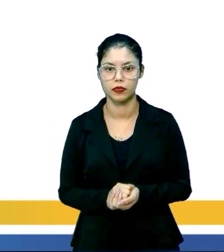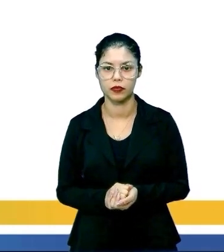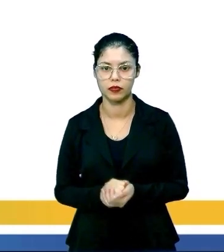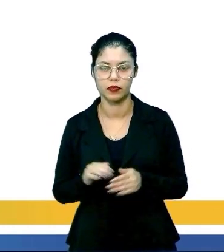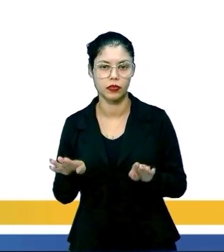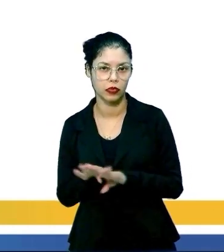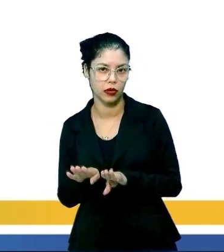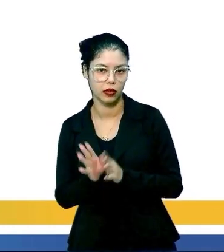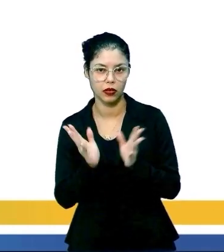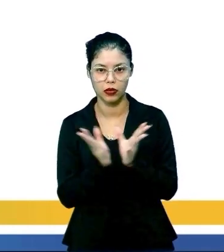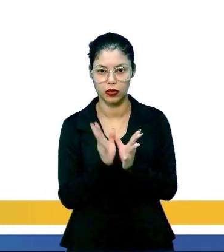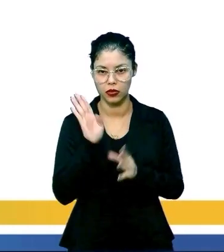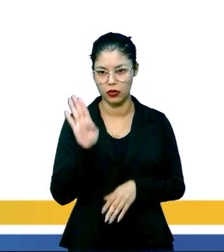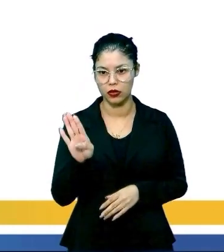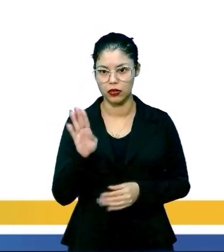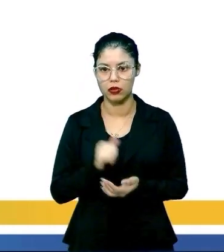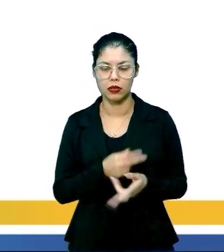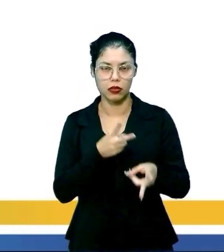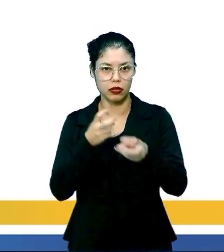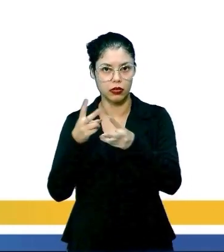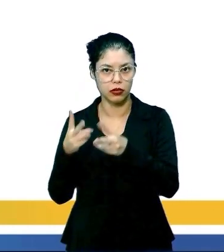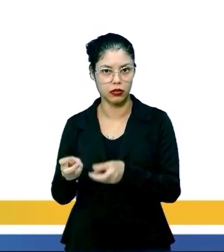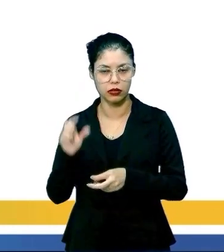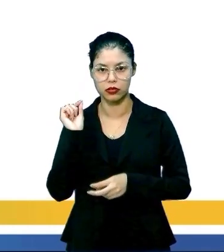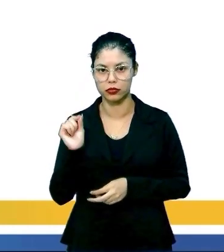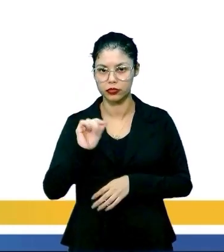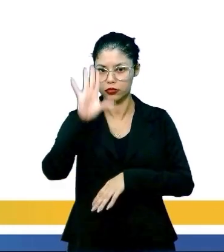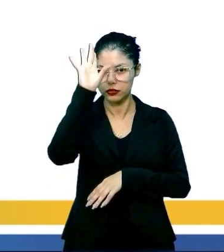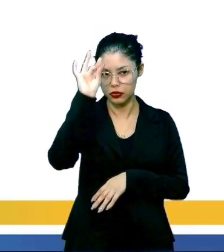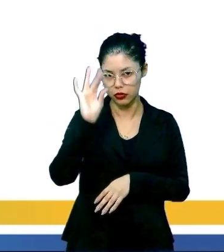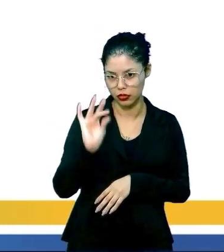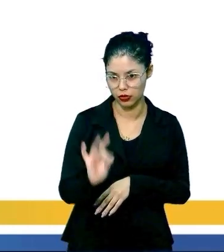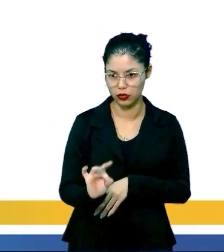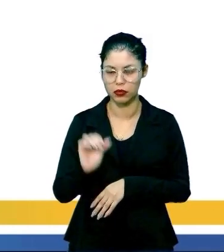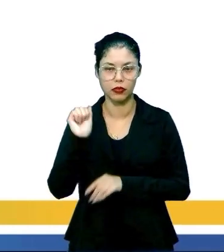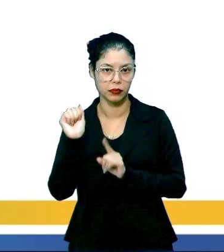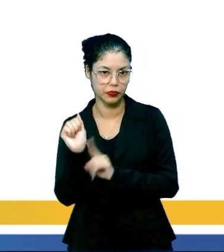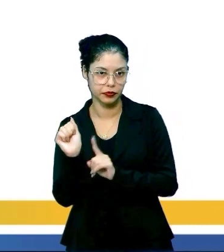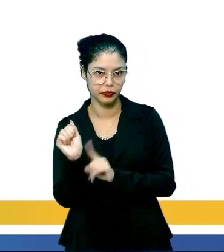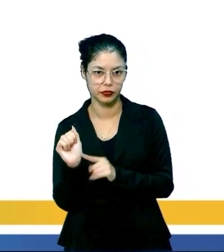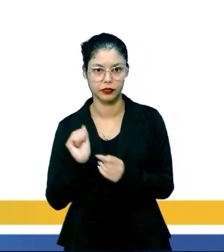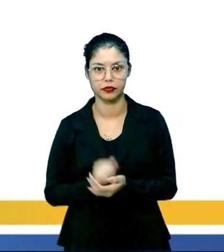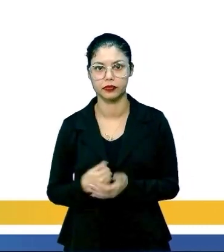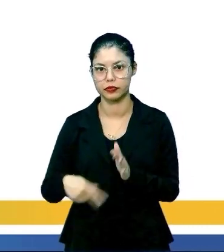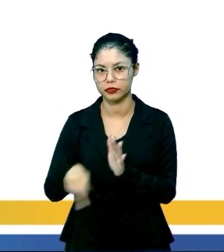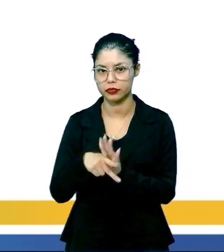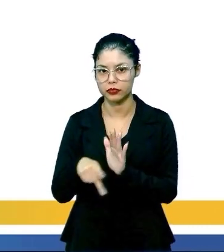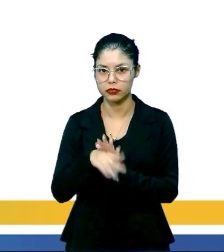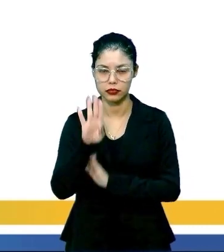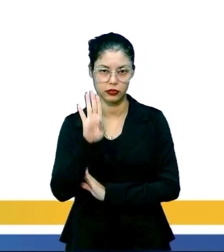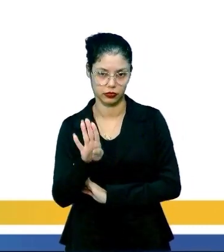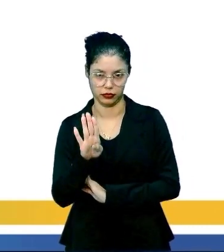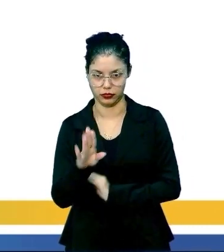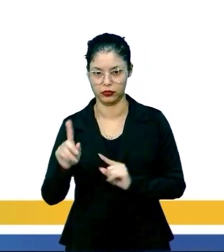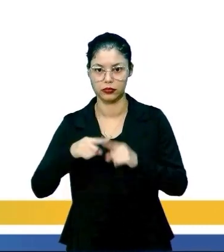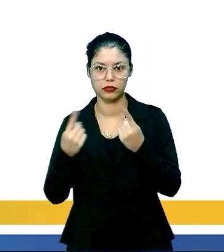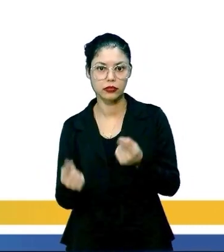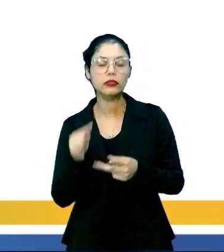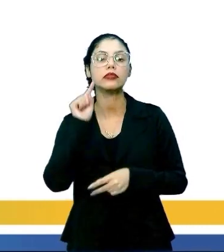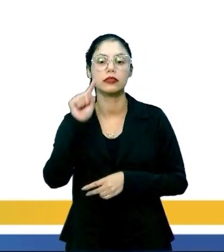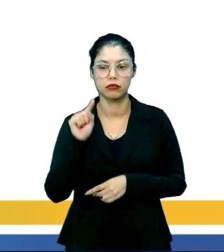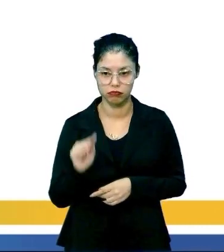B. Observe aí, que cada ponto do A foi exclusivamente no B, mas nós